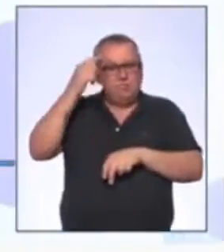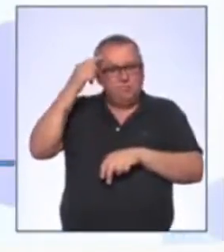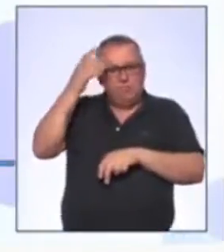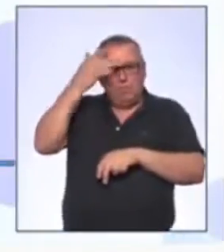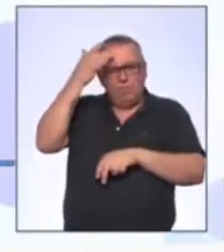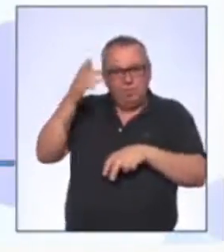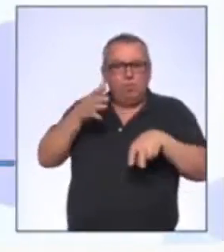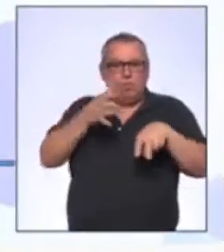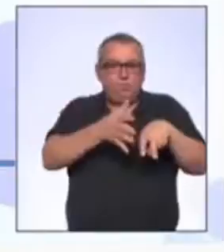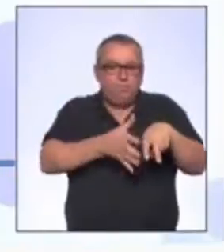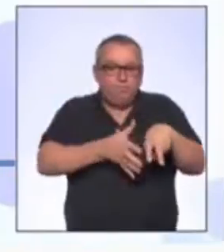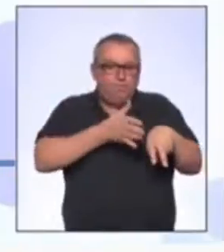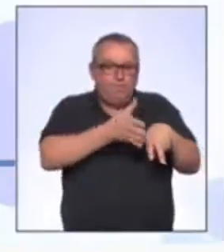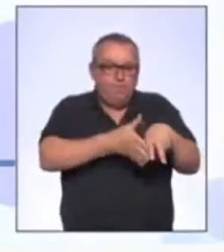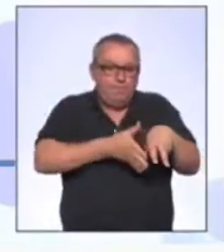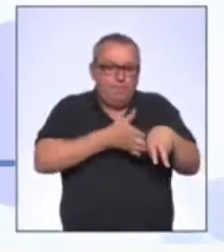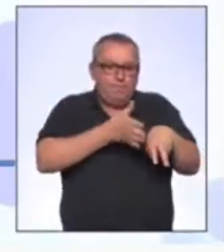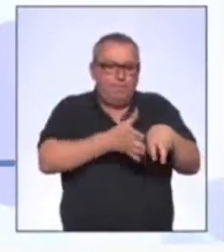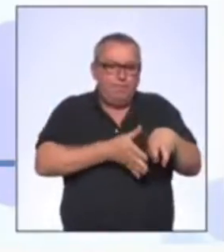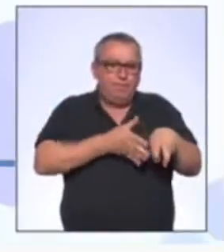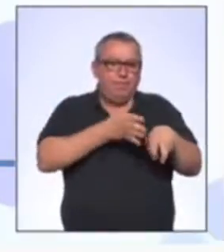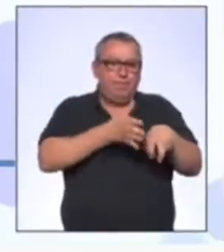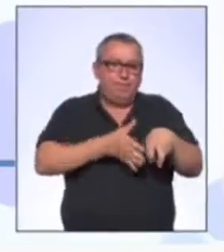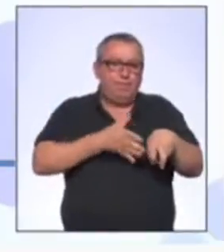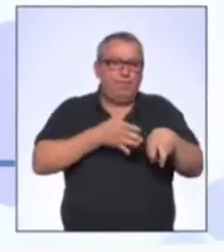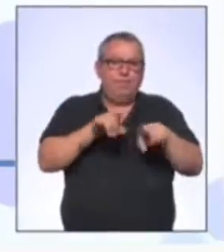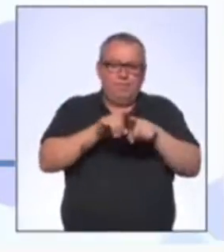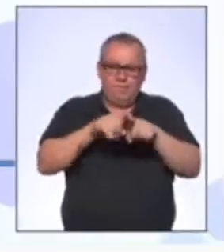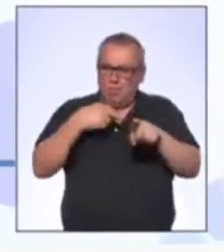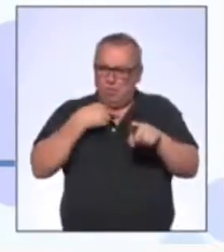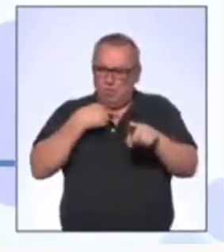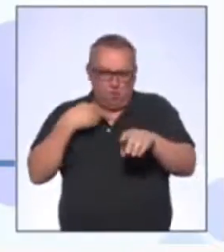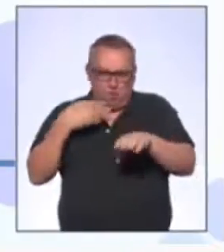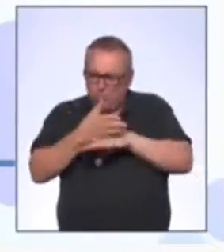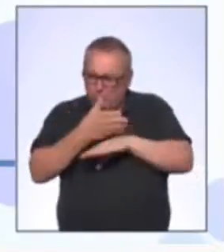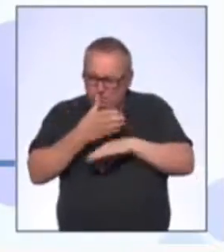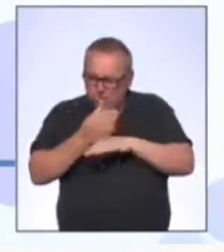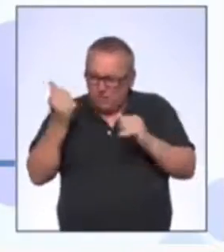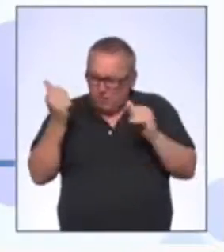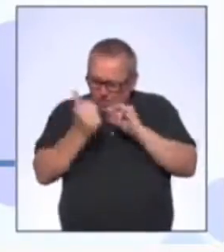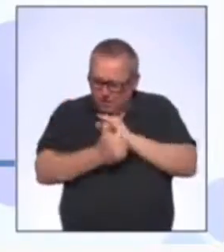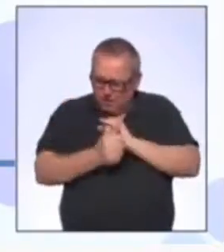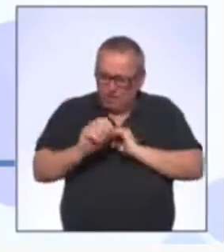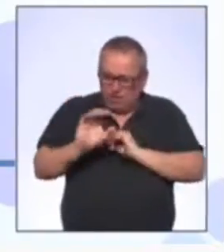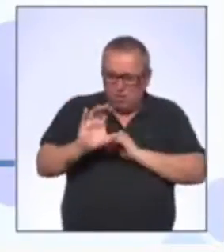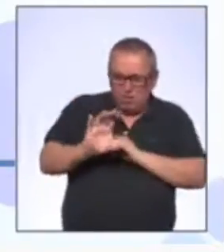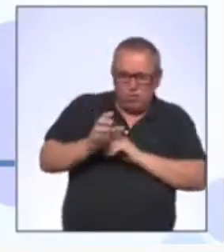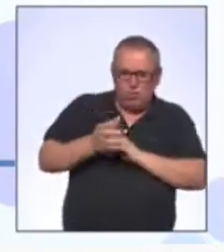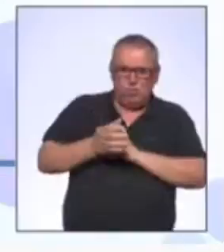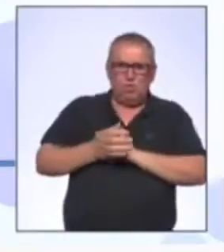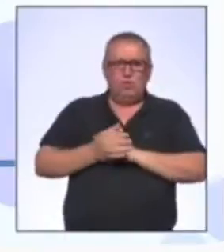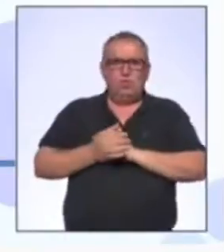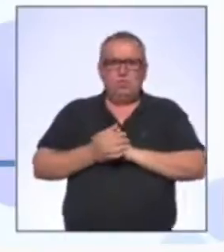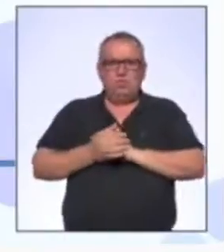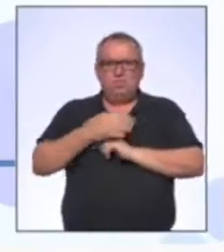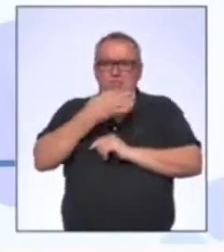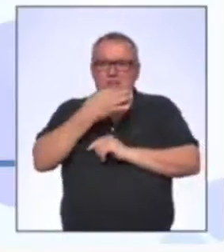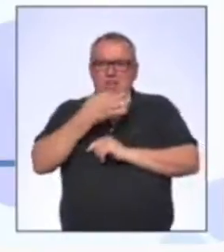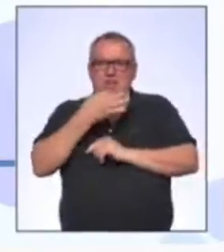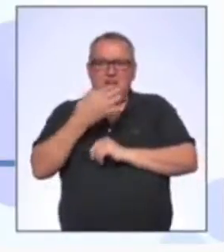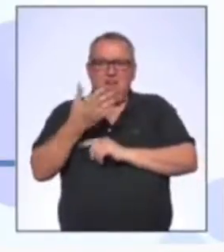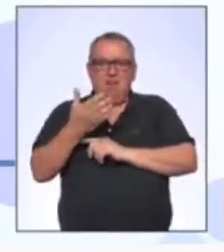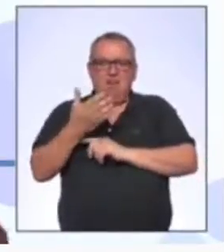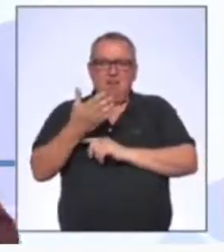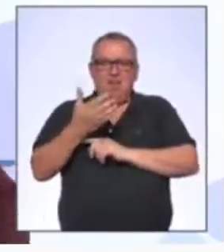no cadeirante e aí ele então não pode participar de uma atividade esportiva será que